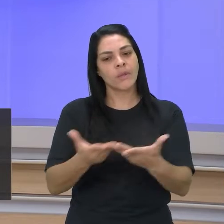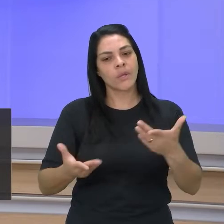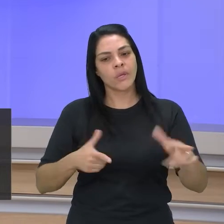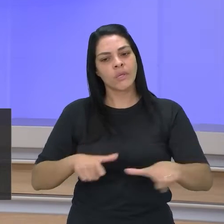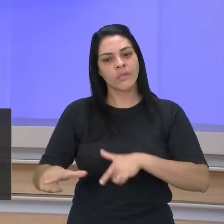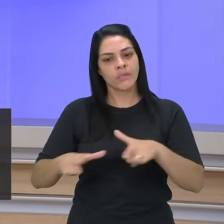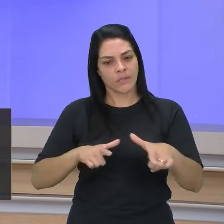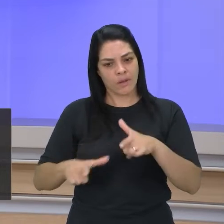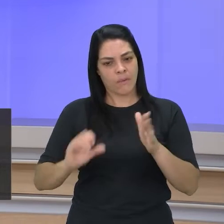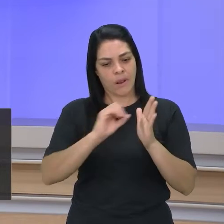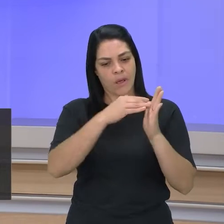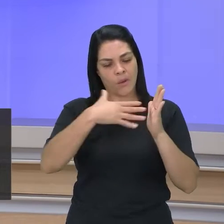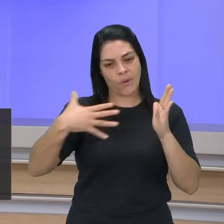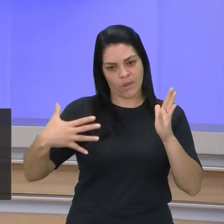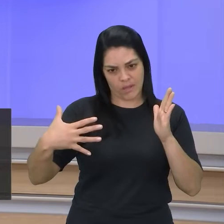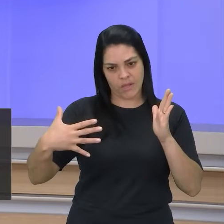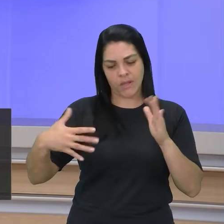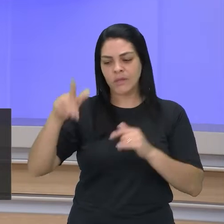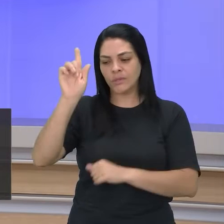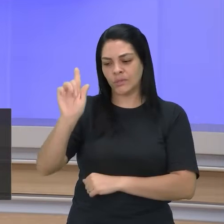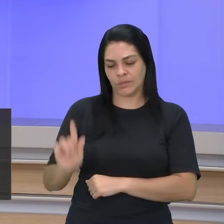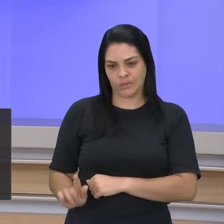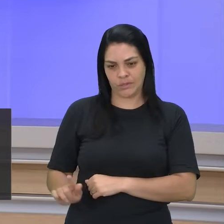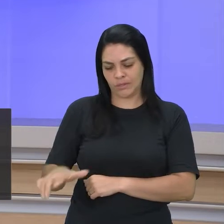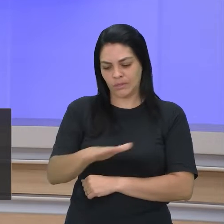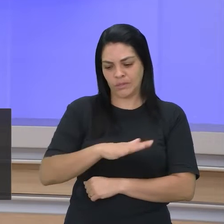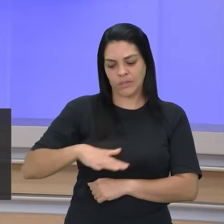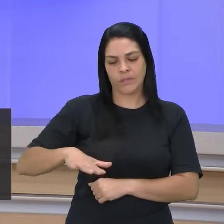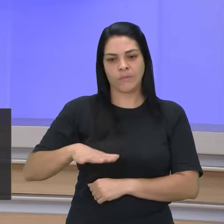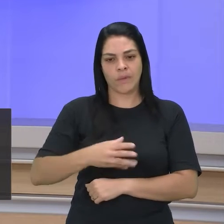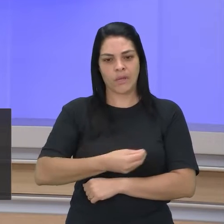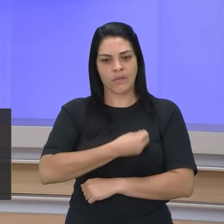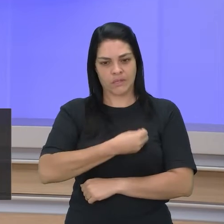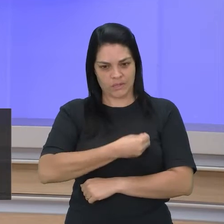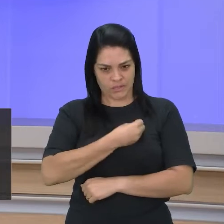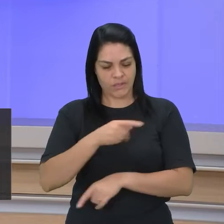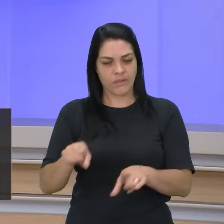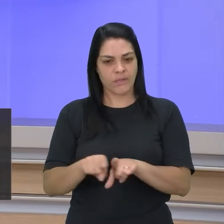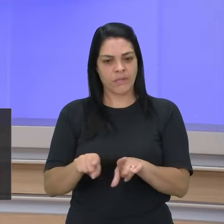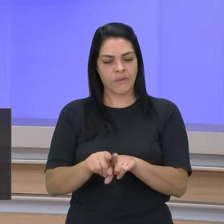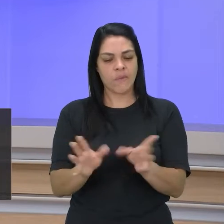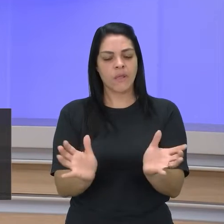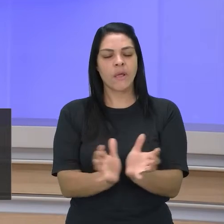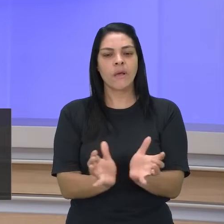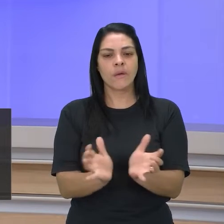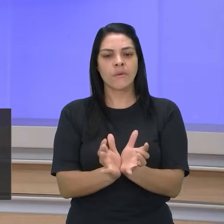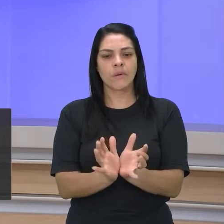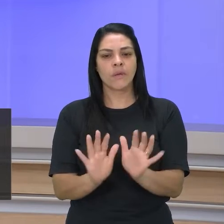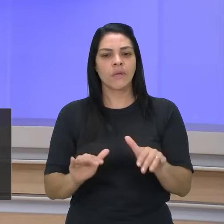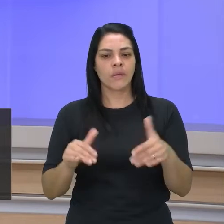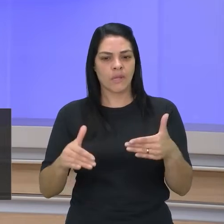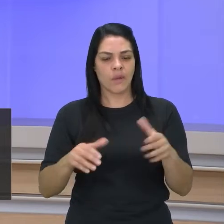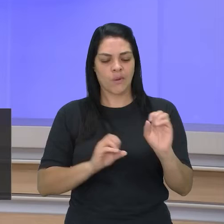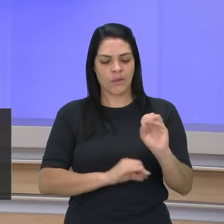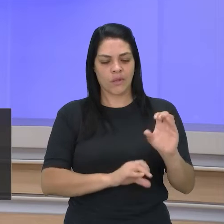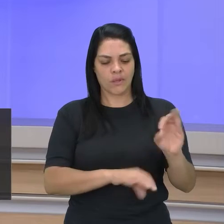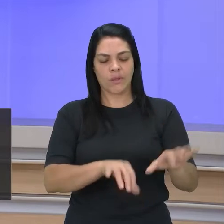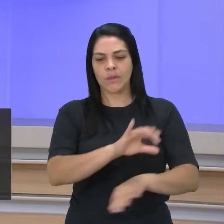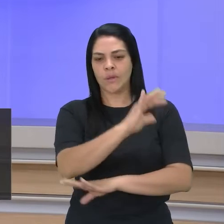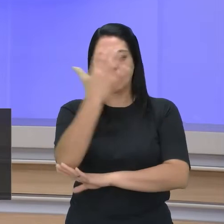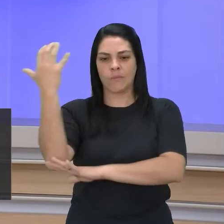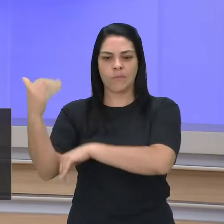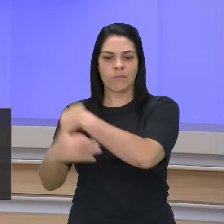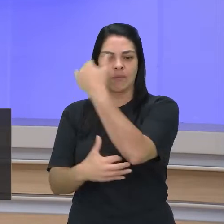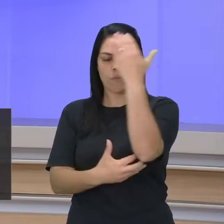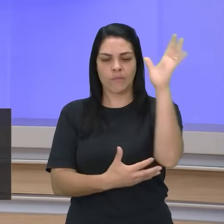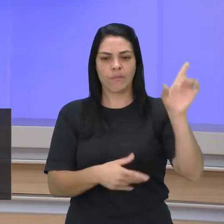questão do currículo, da gestão, do espaço físico e da comunidade. Né? Então, a educação ambiental, ela